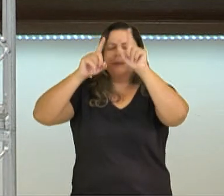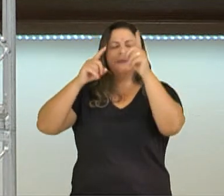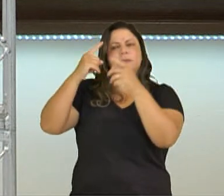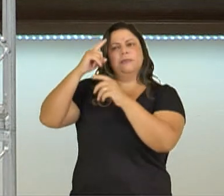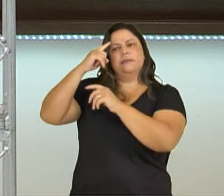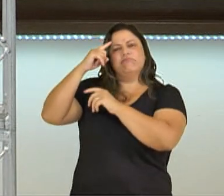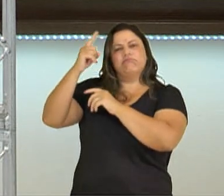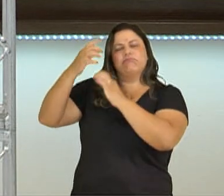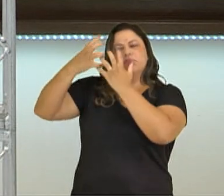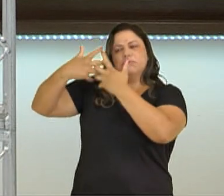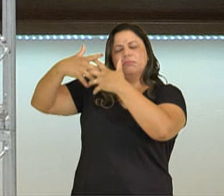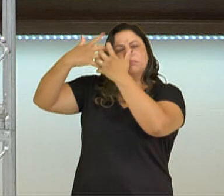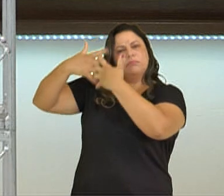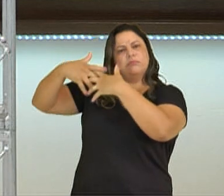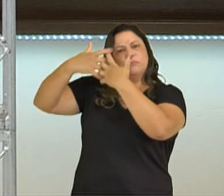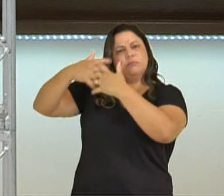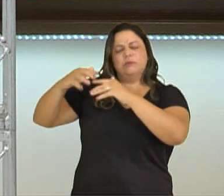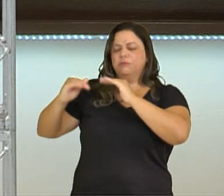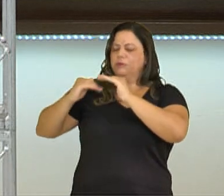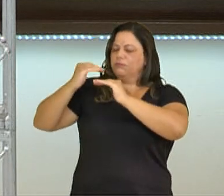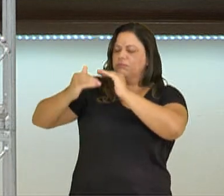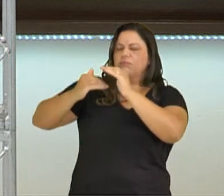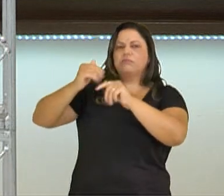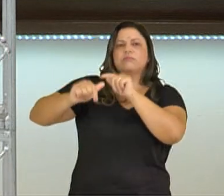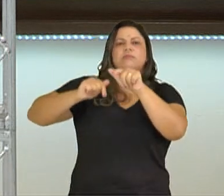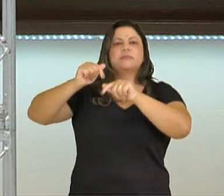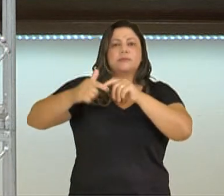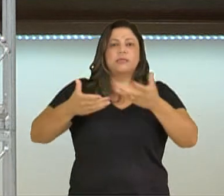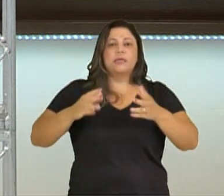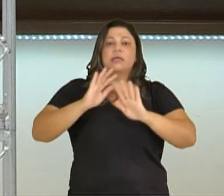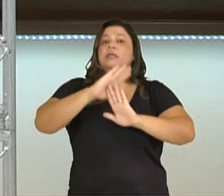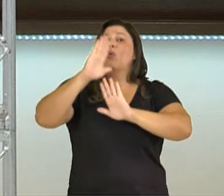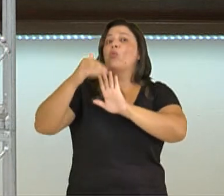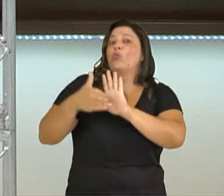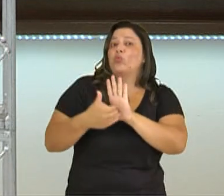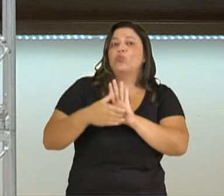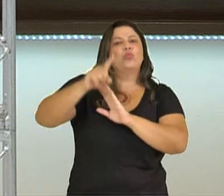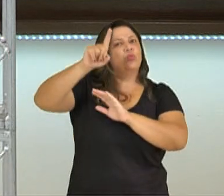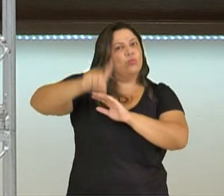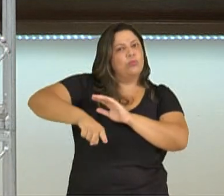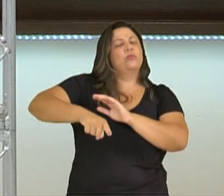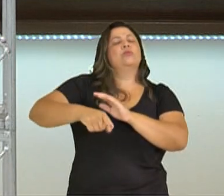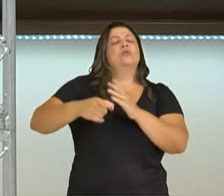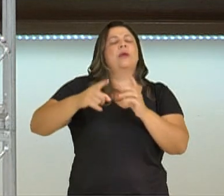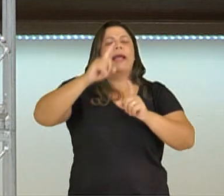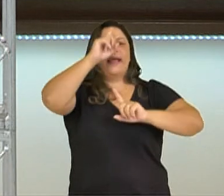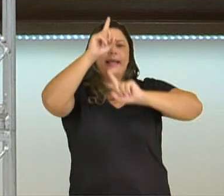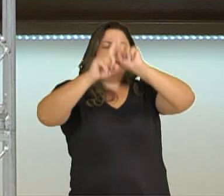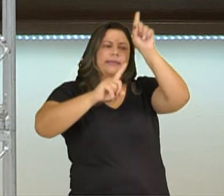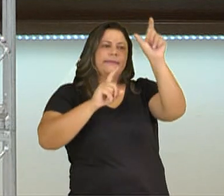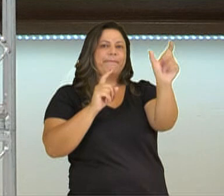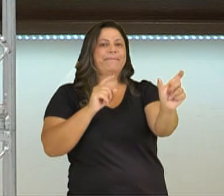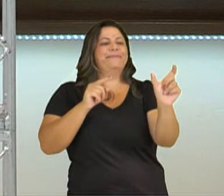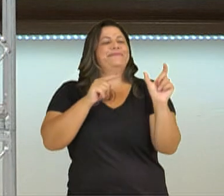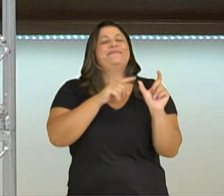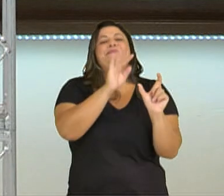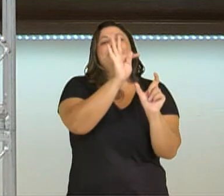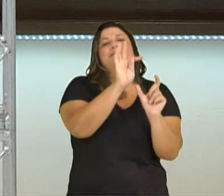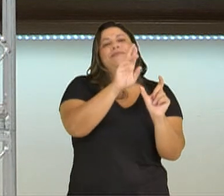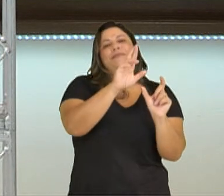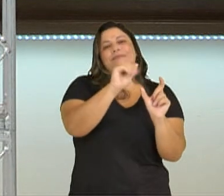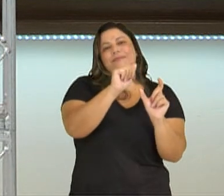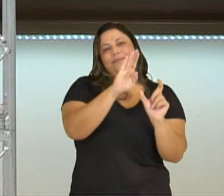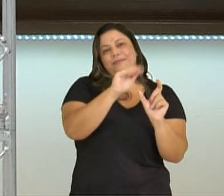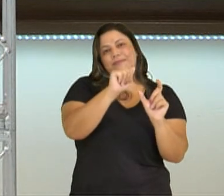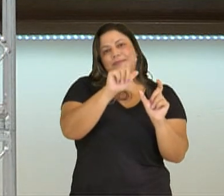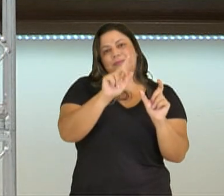força intelectual para desenvolver uma atividade. Então, tudo isso tem a ver com essa ideia, com essa palavrinha que a gente chama de